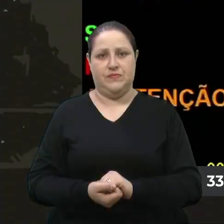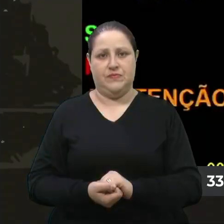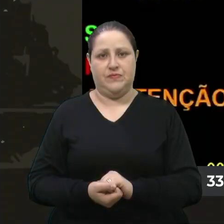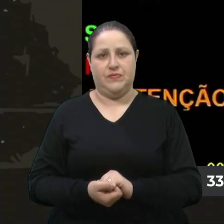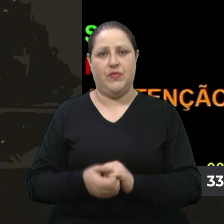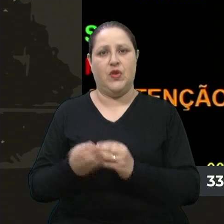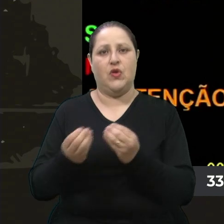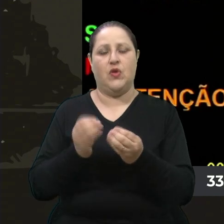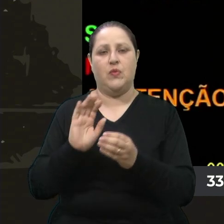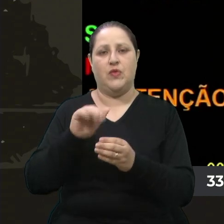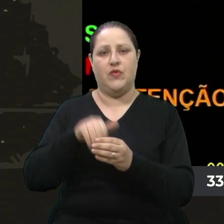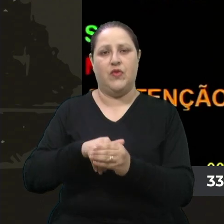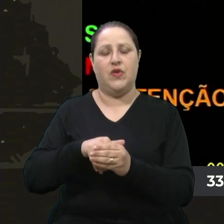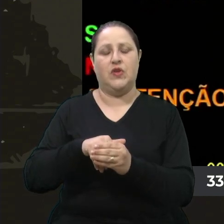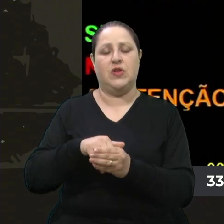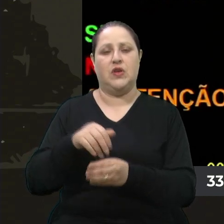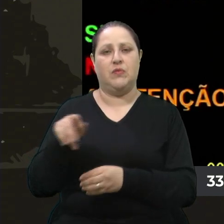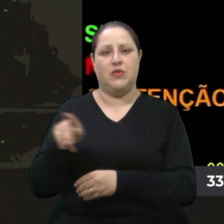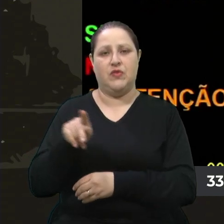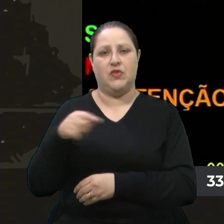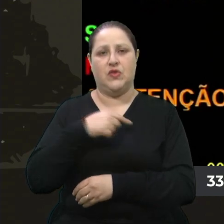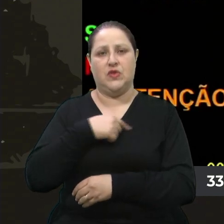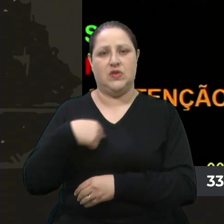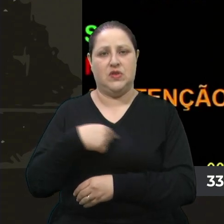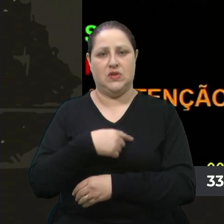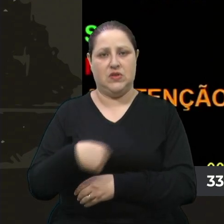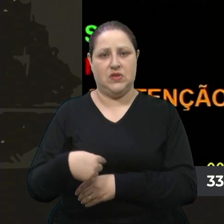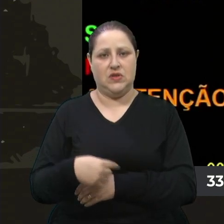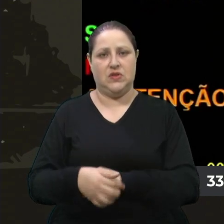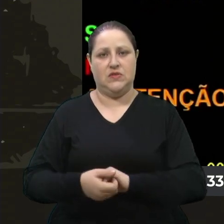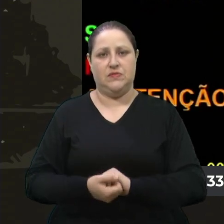Como vota professor Zanquim?